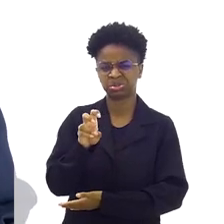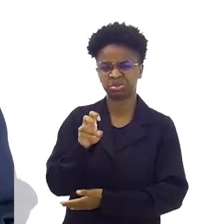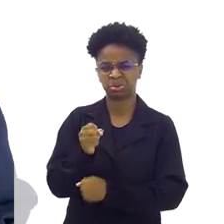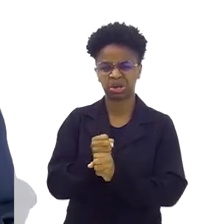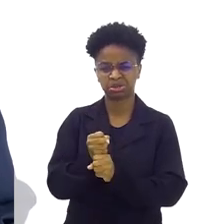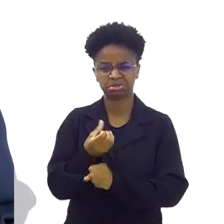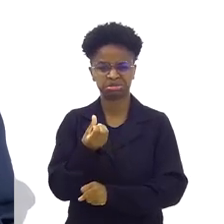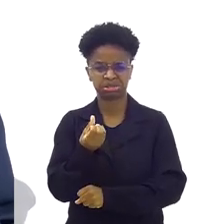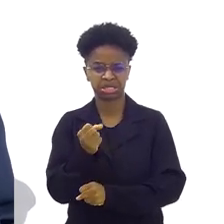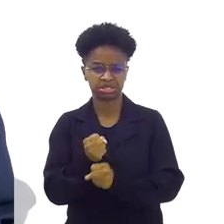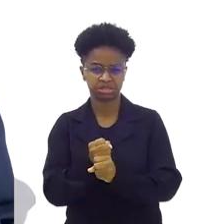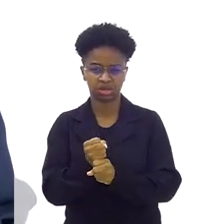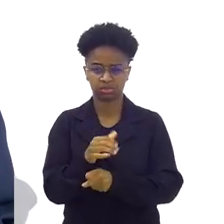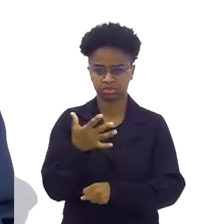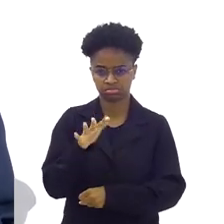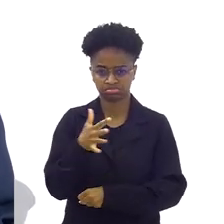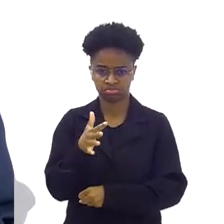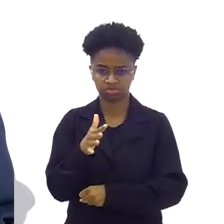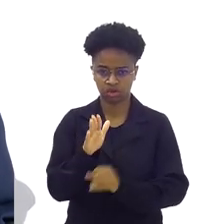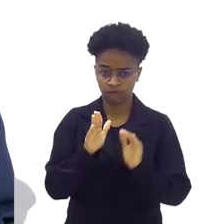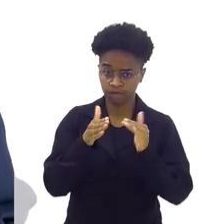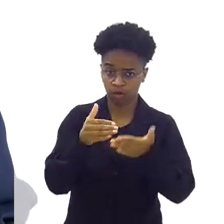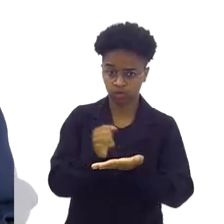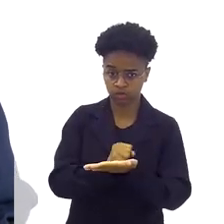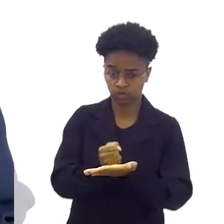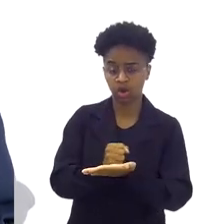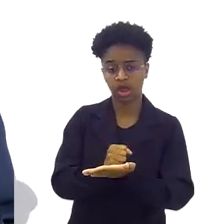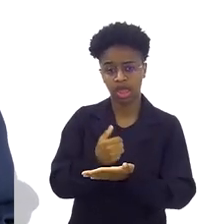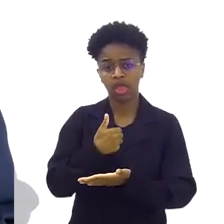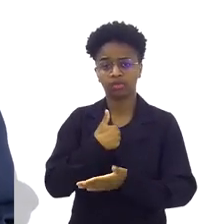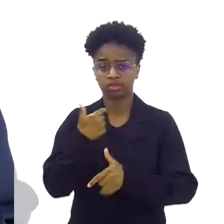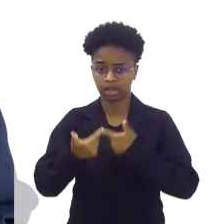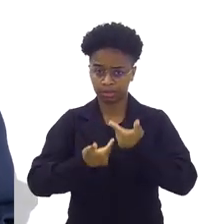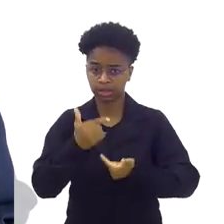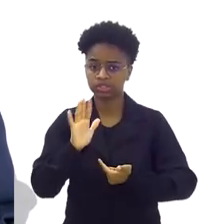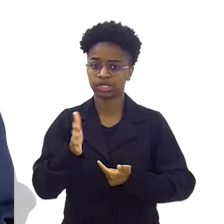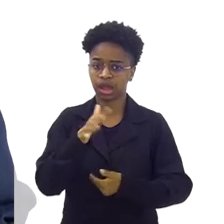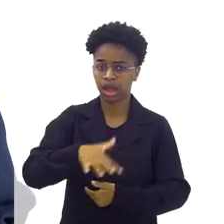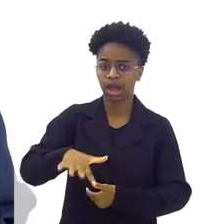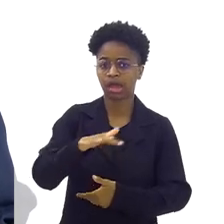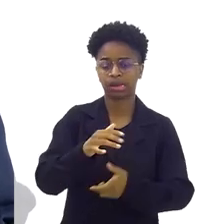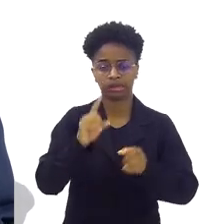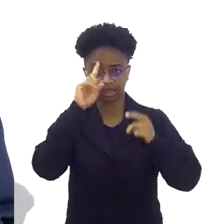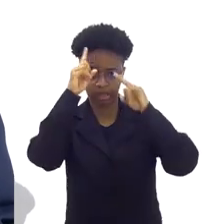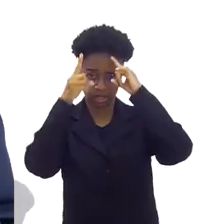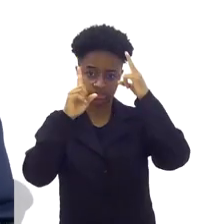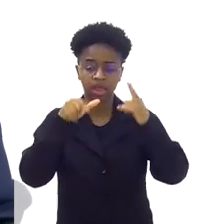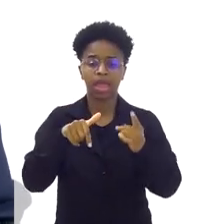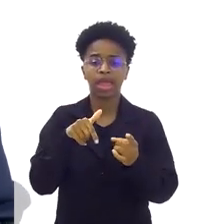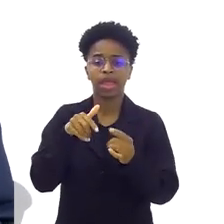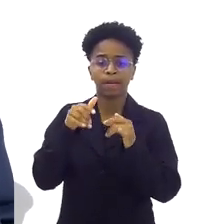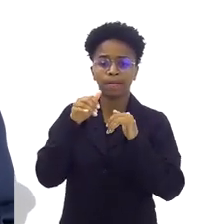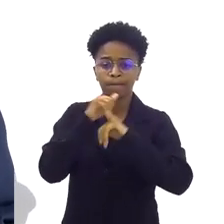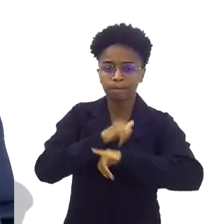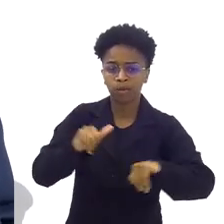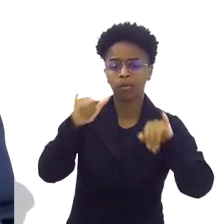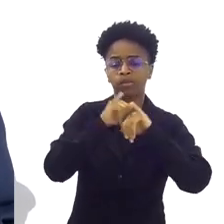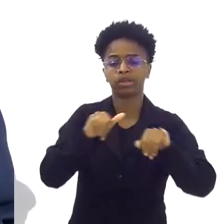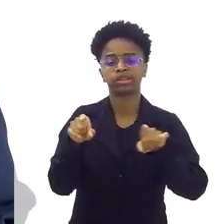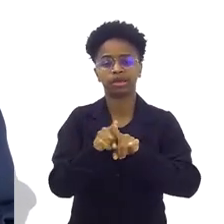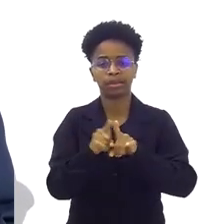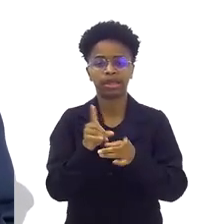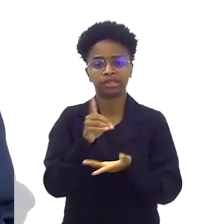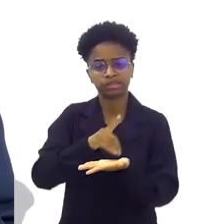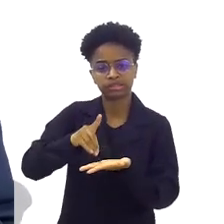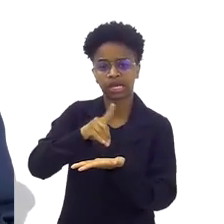aproximadamente 5 ou 6 anos, né, diretamente com jogos. Eu venho de uma área já da indústria criativa, que é a parte de